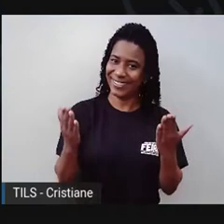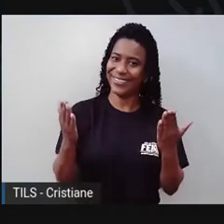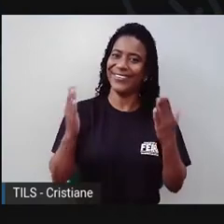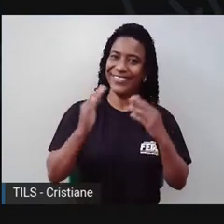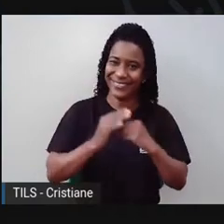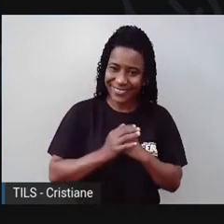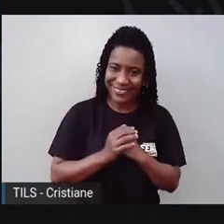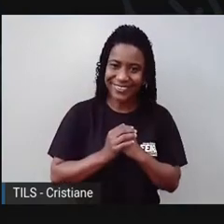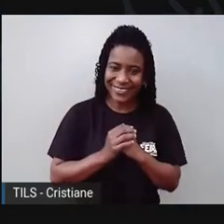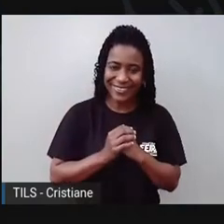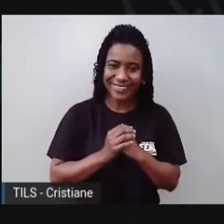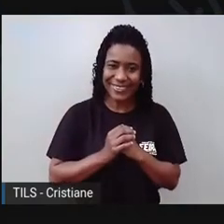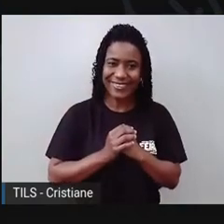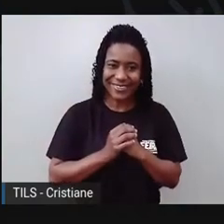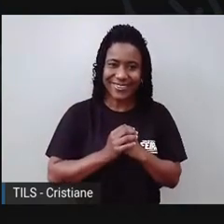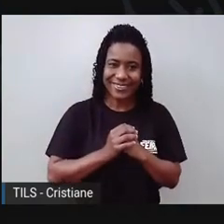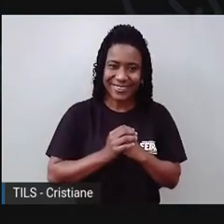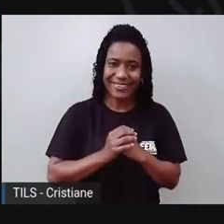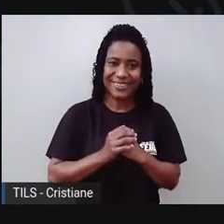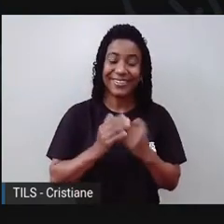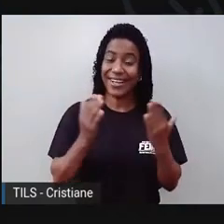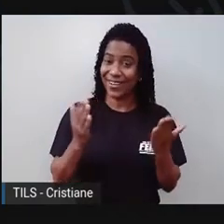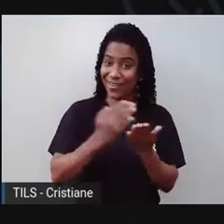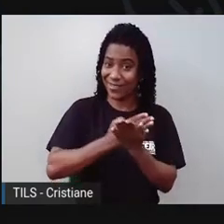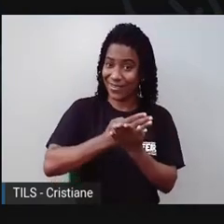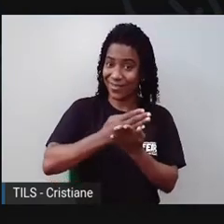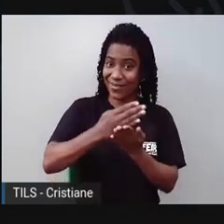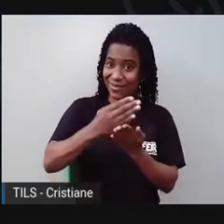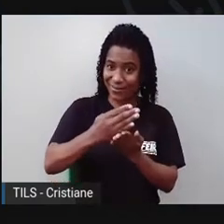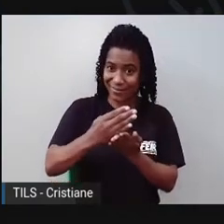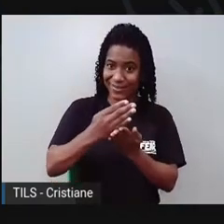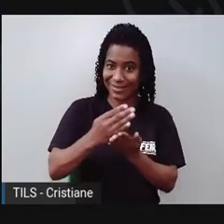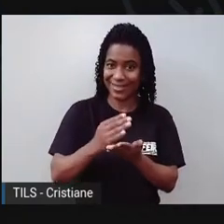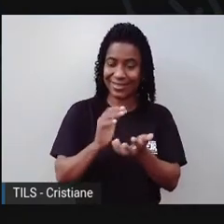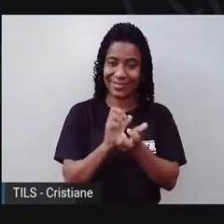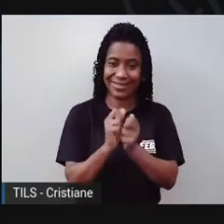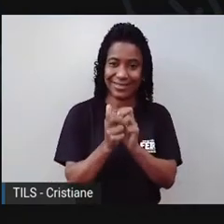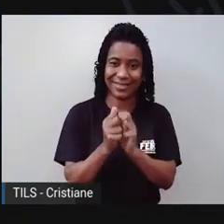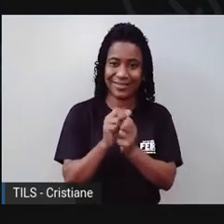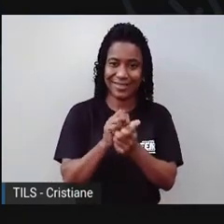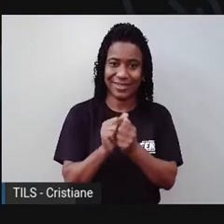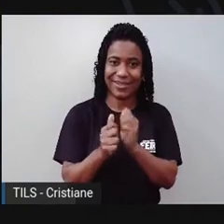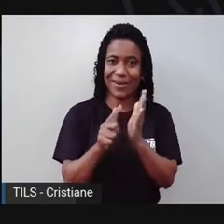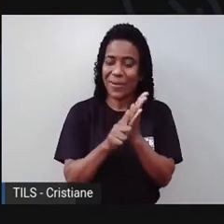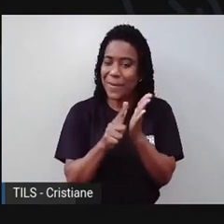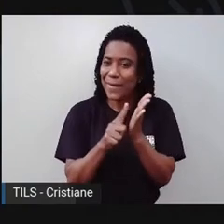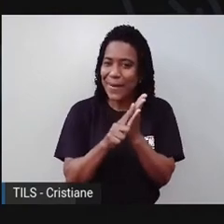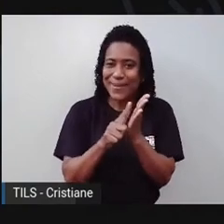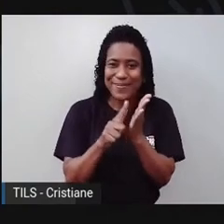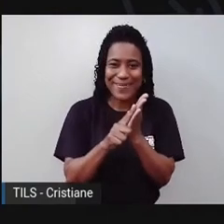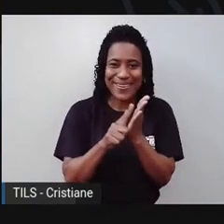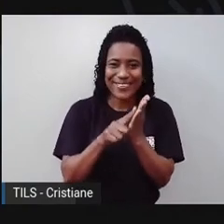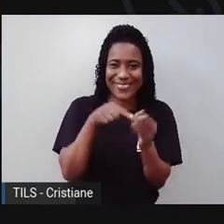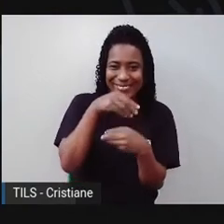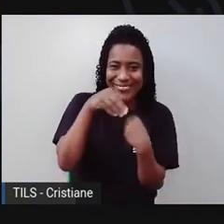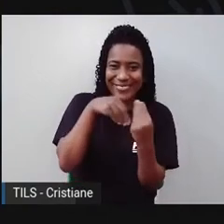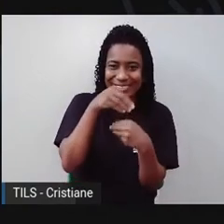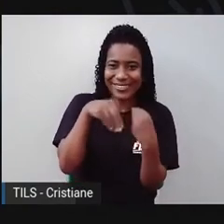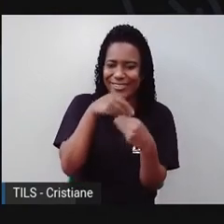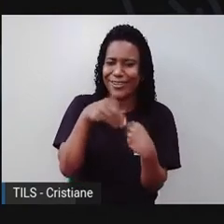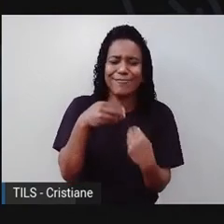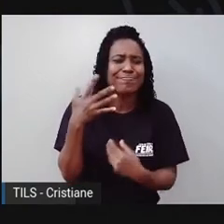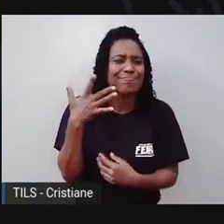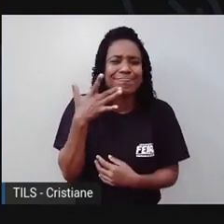Então agora a gente vai começar a fazer a massa do papel machê. A coisa mais gostosa do mundo é fazer massa de papel